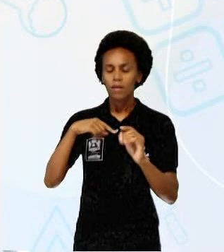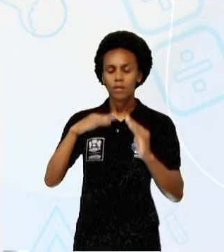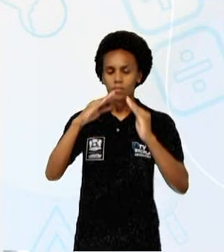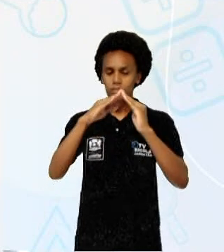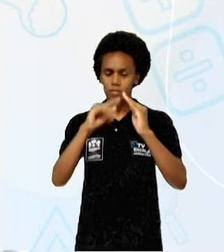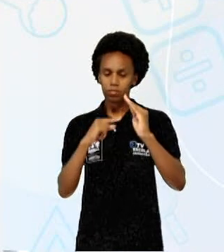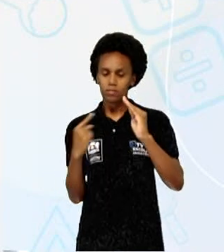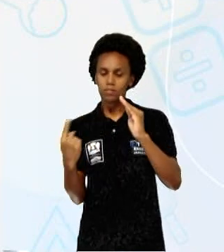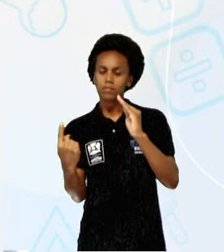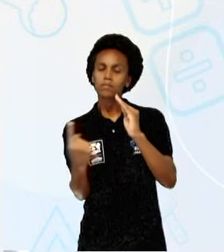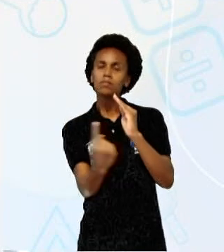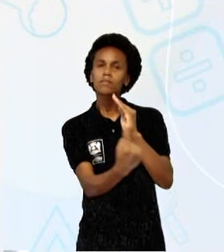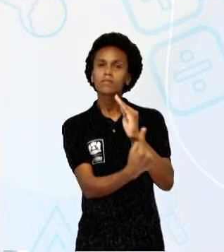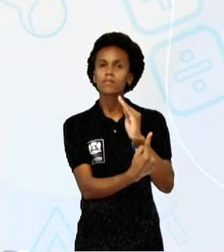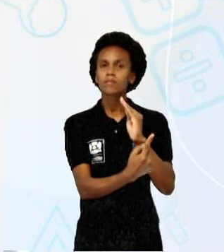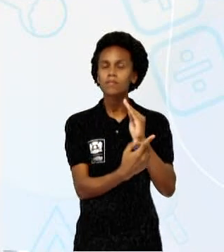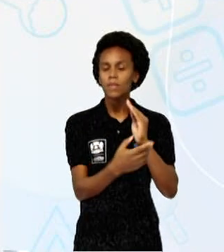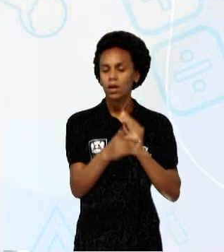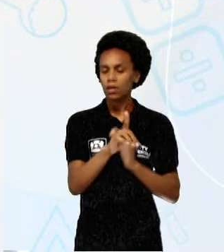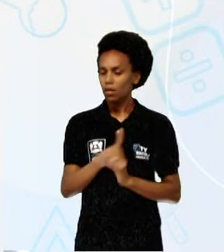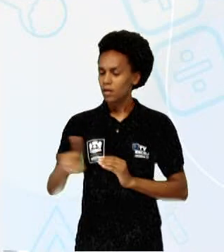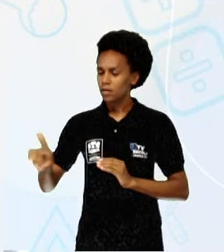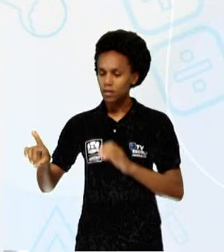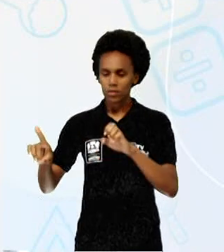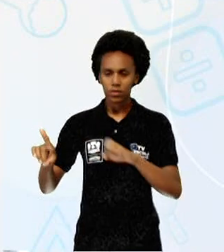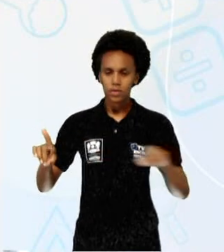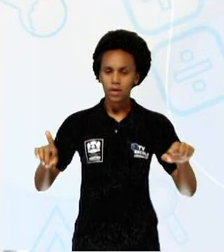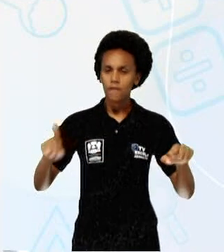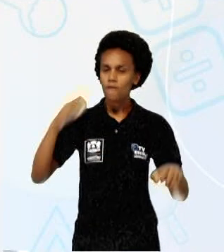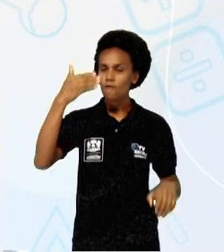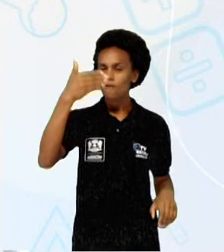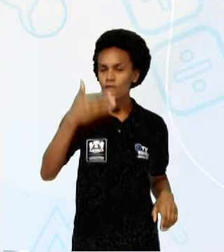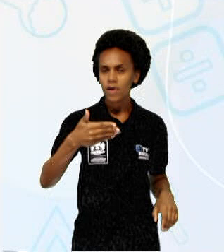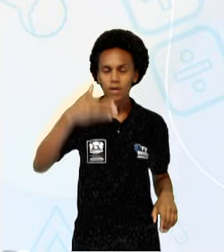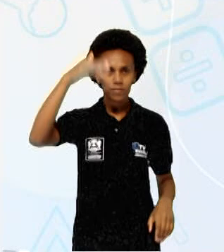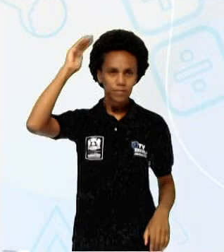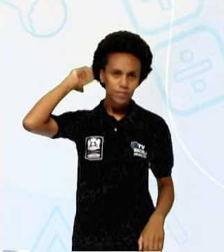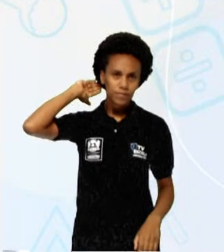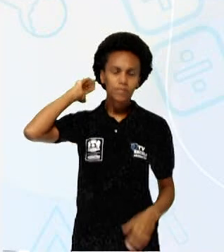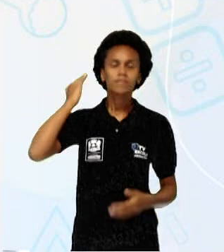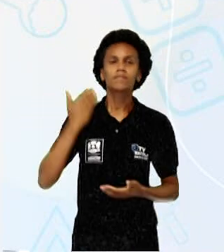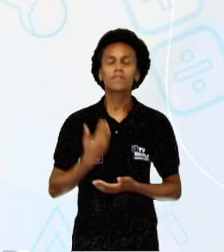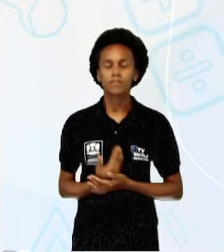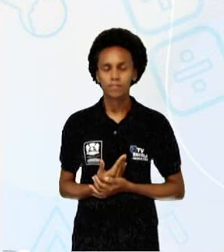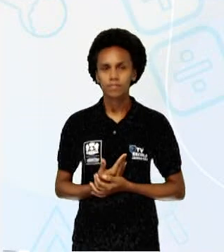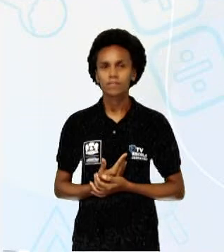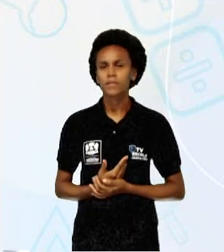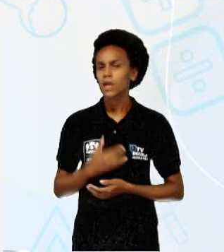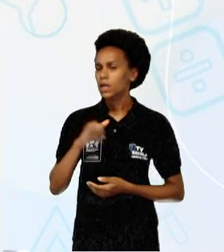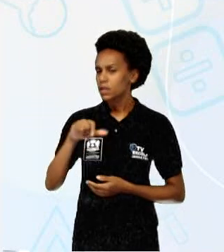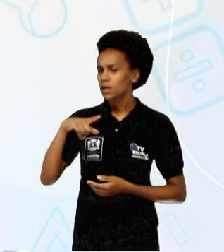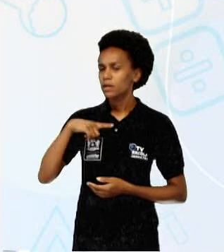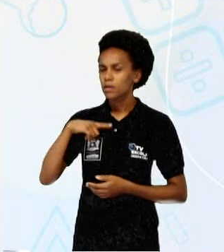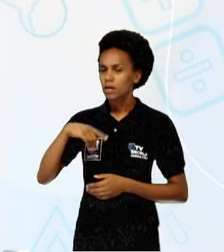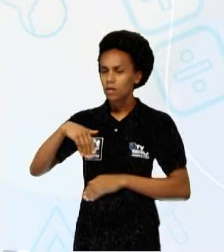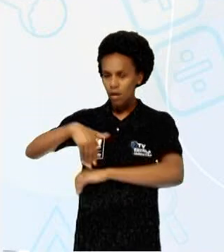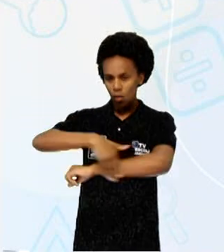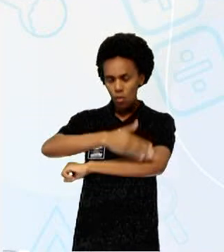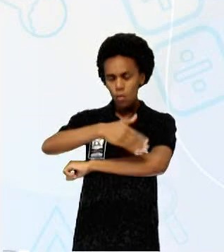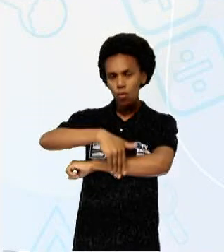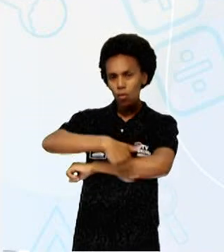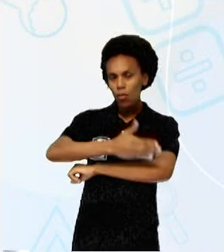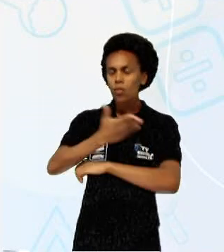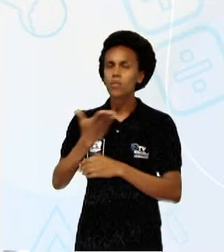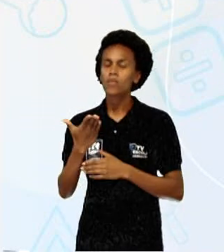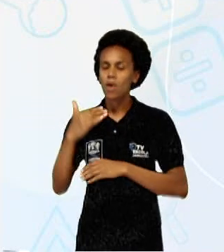ao lado direito e esquerdo frente e atrás tá joia Tem uma rua na frente e se a rua